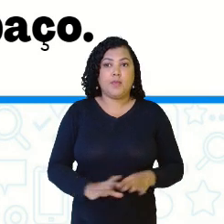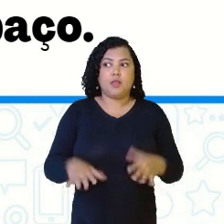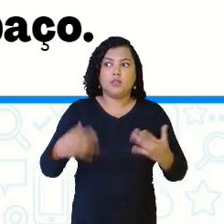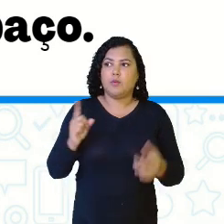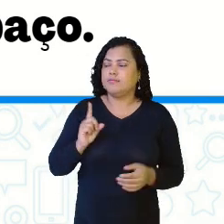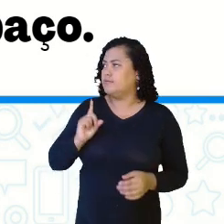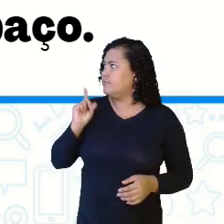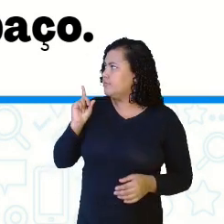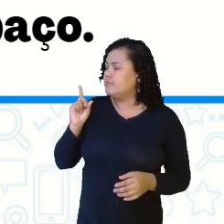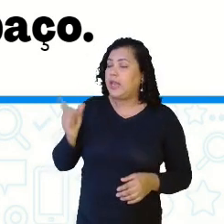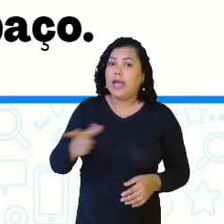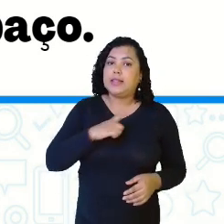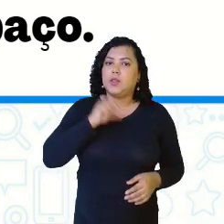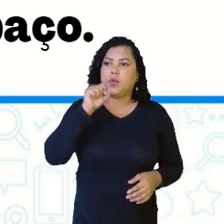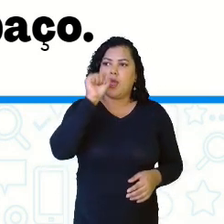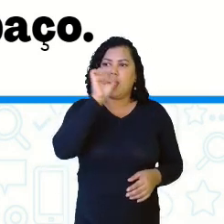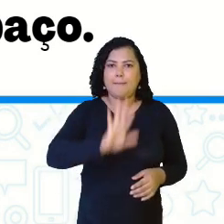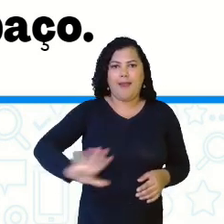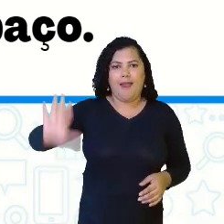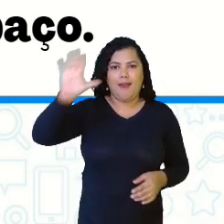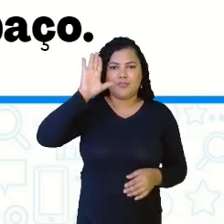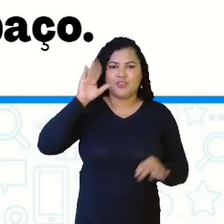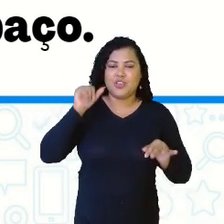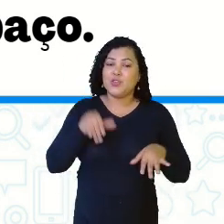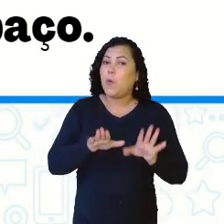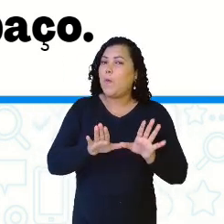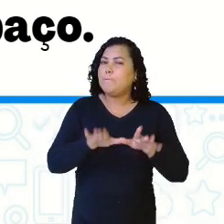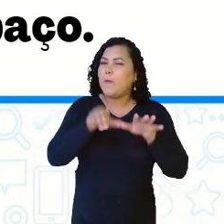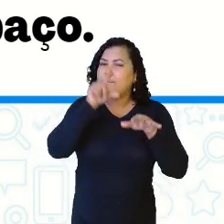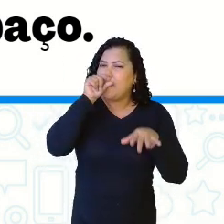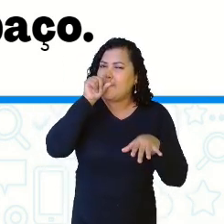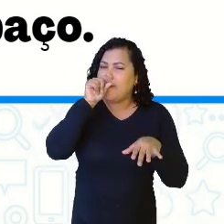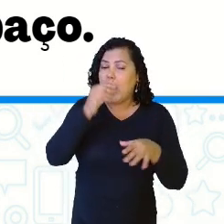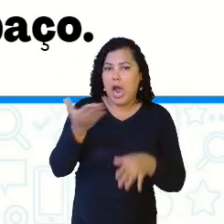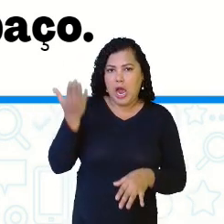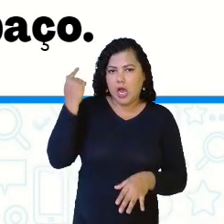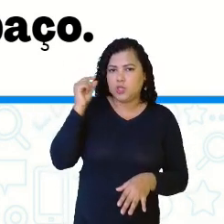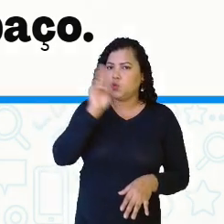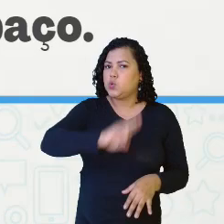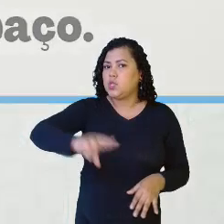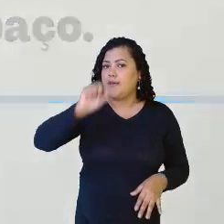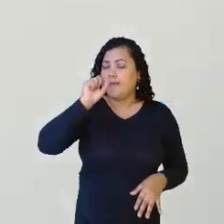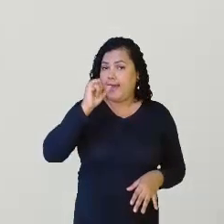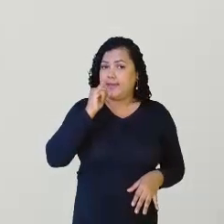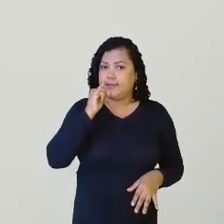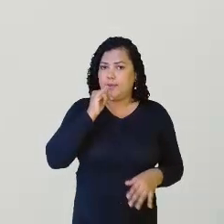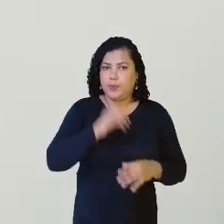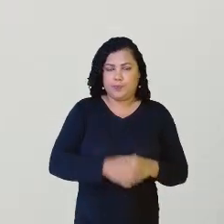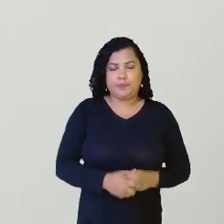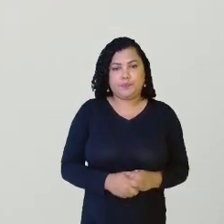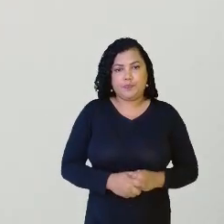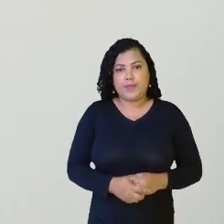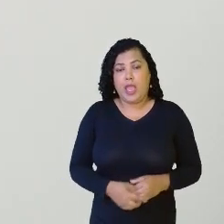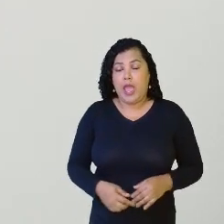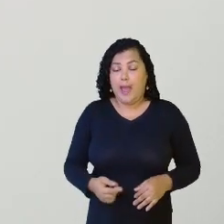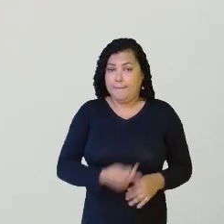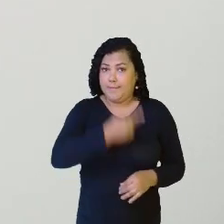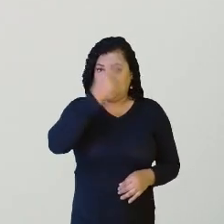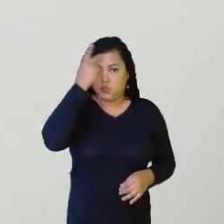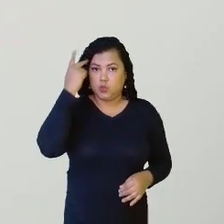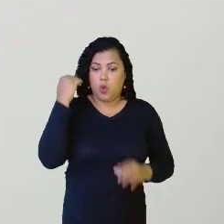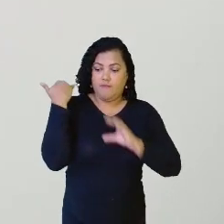nessa tela, eu trouxe a imagem do pombo-correio. Veja, antigamente as pessoas usavam esse era um dos meios de se comunicarem,